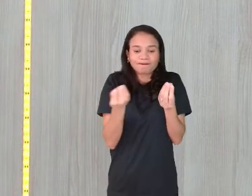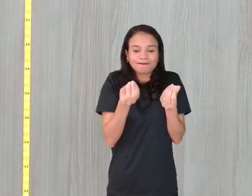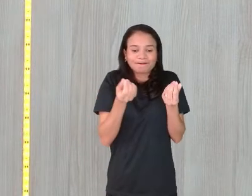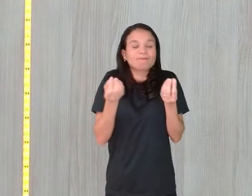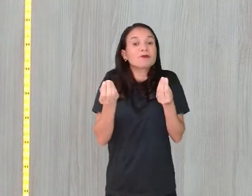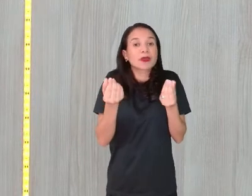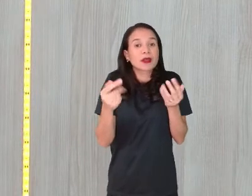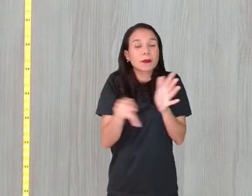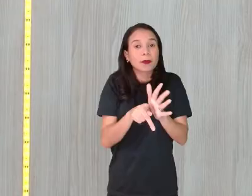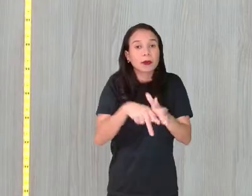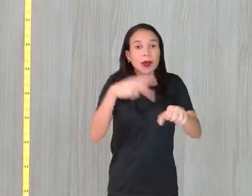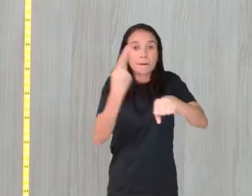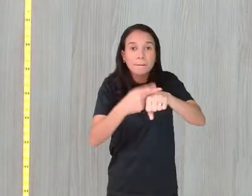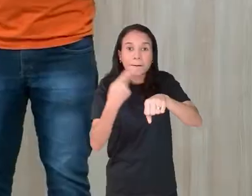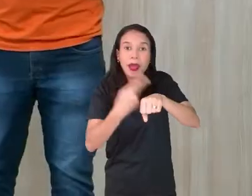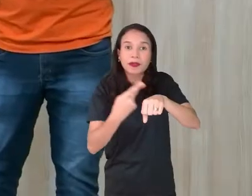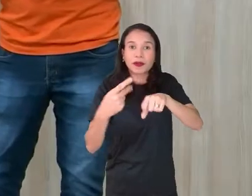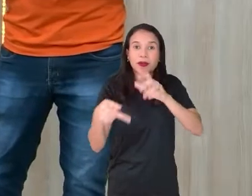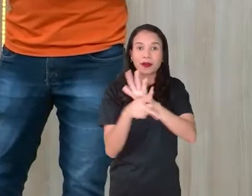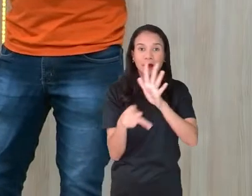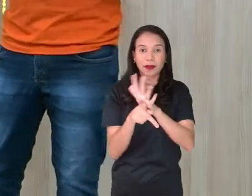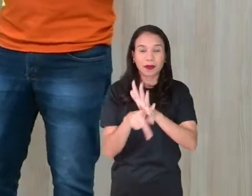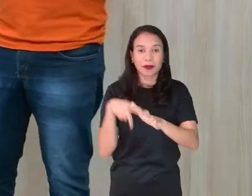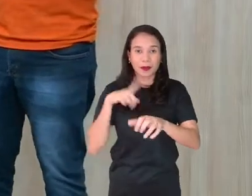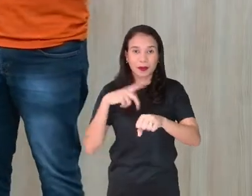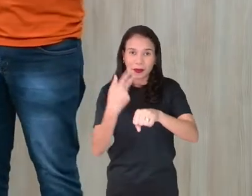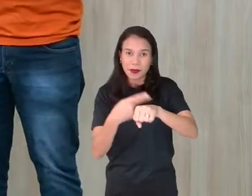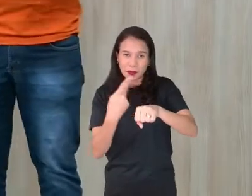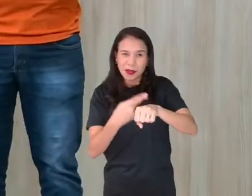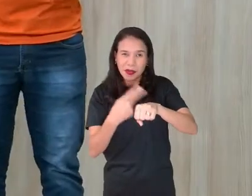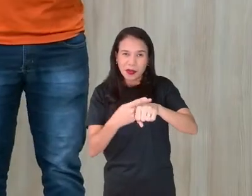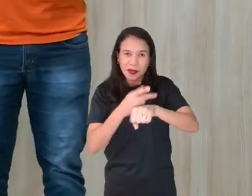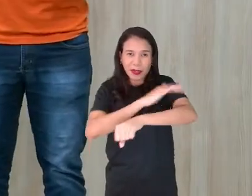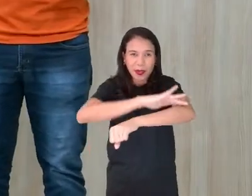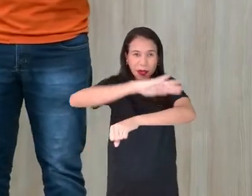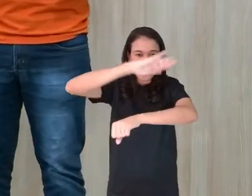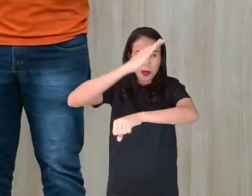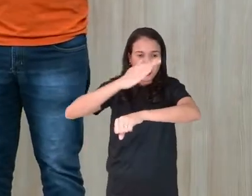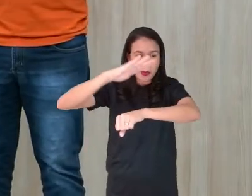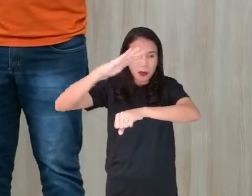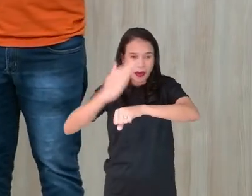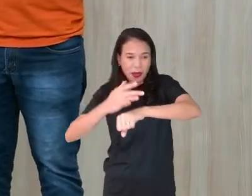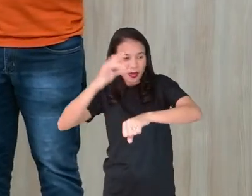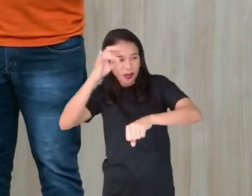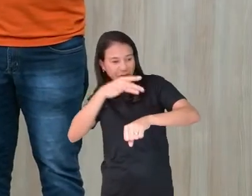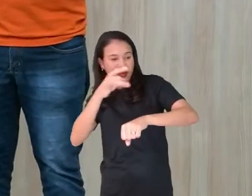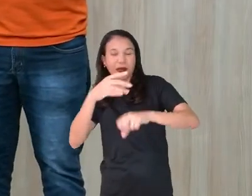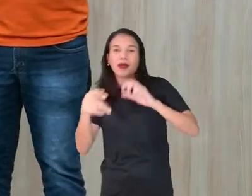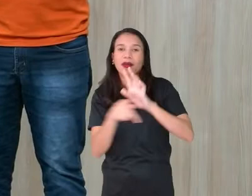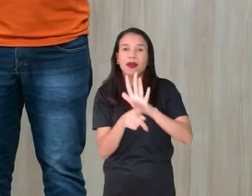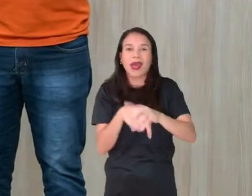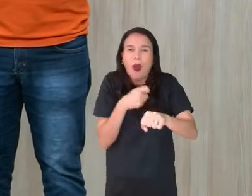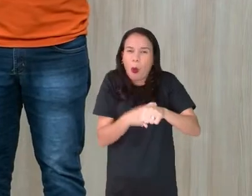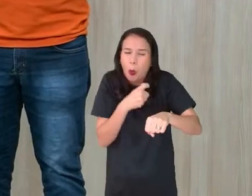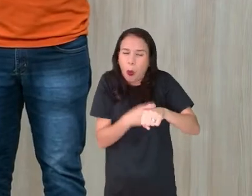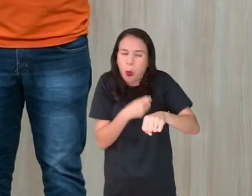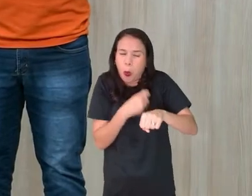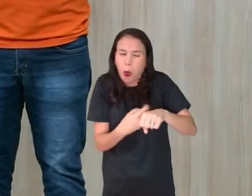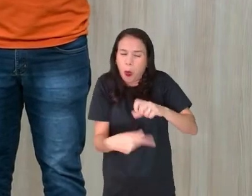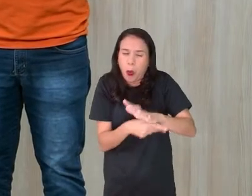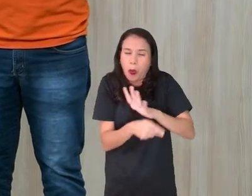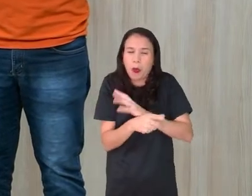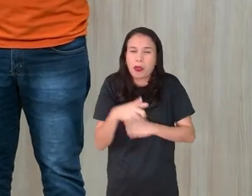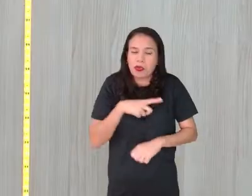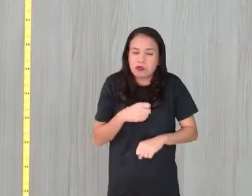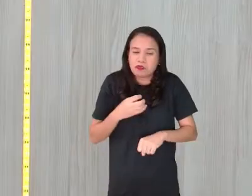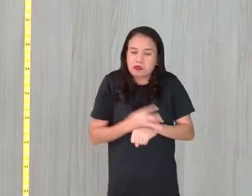digamos assim, de rochas, né? O famoso relevo residual, muito que sobrou ali, porque é mais rígido, né?